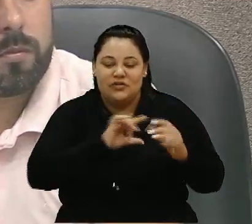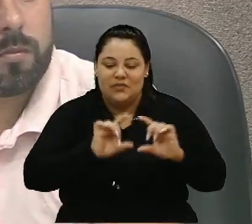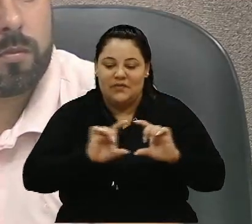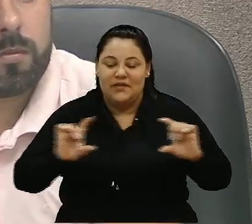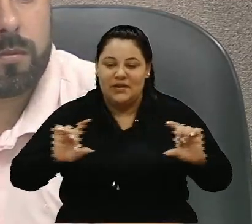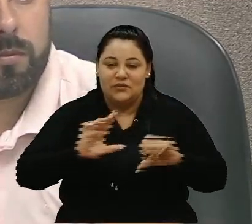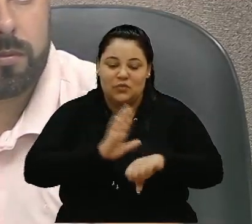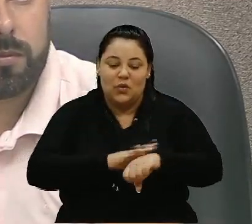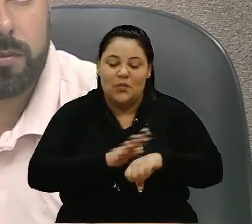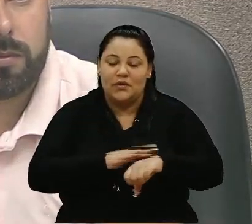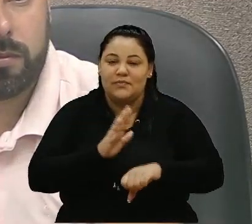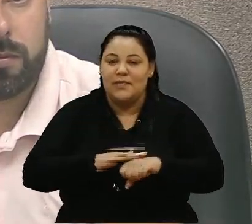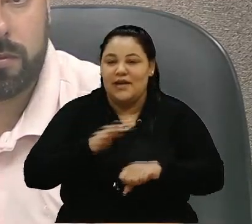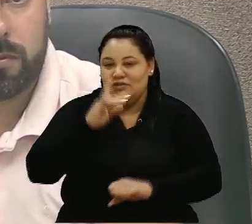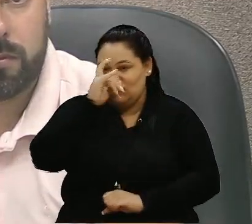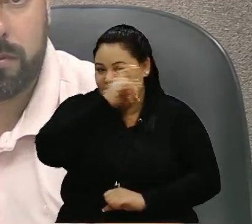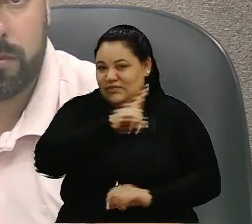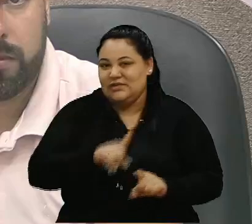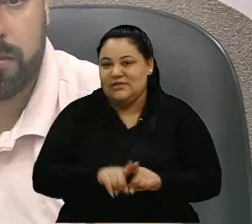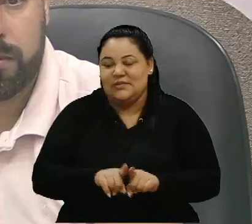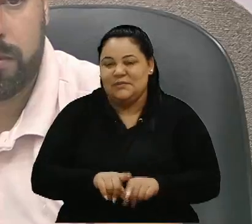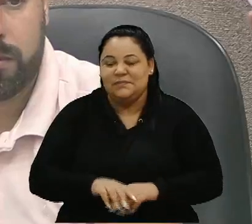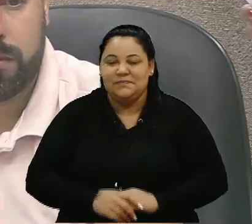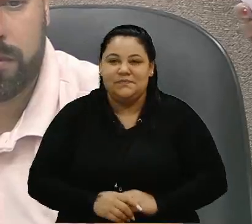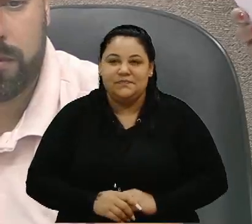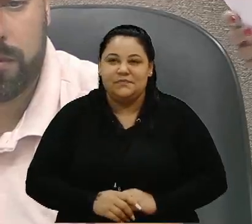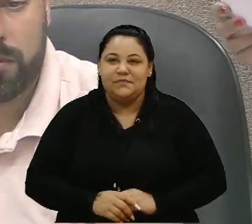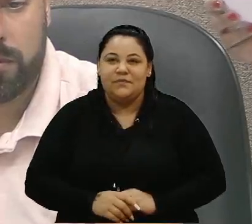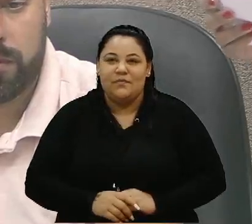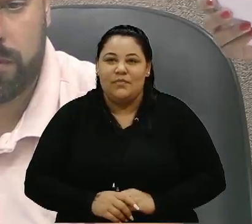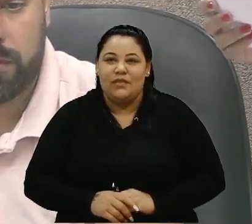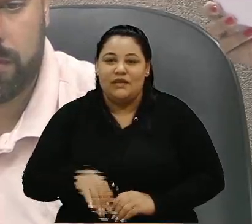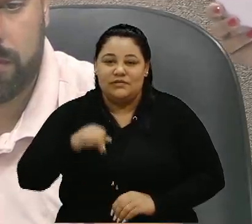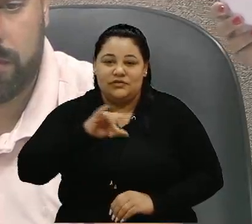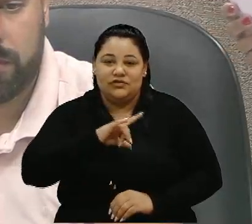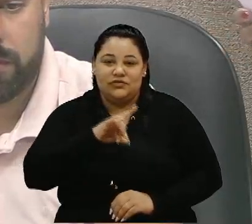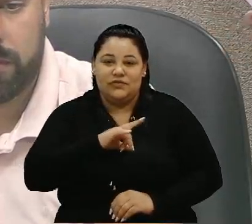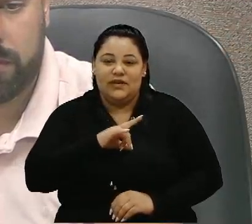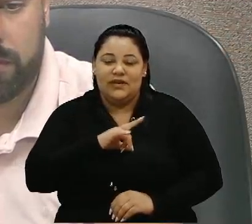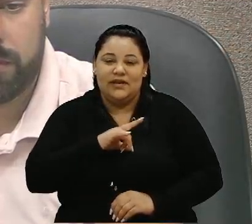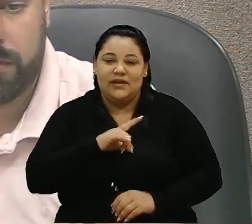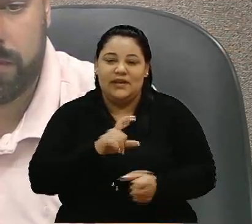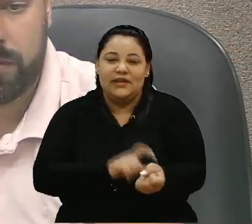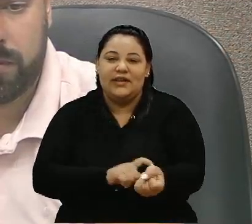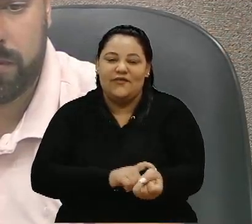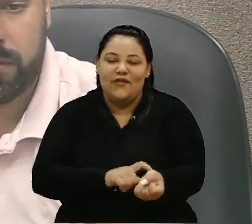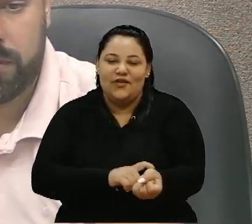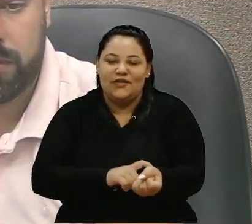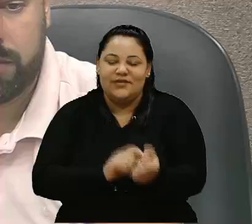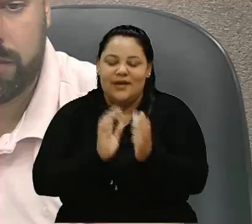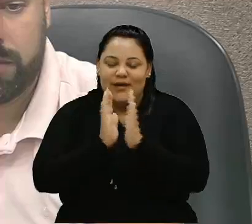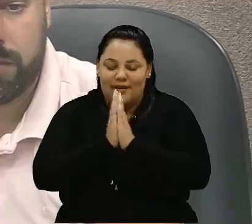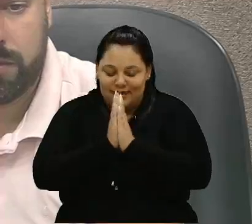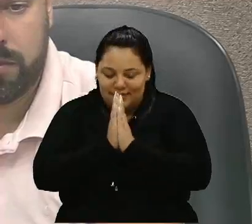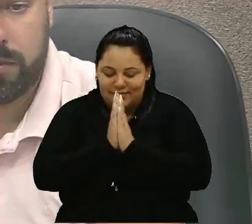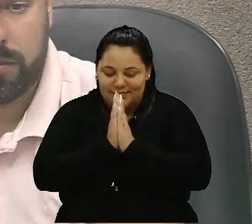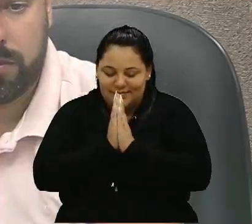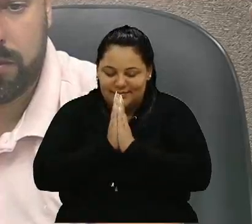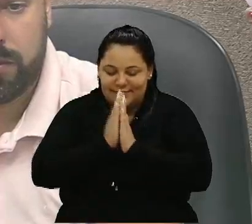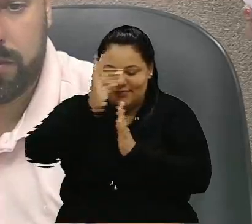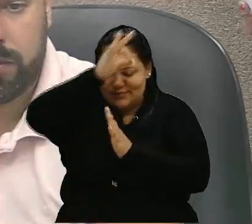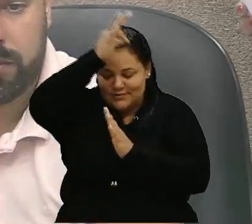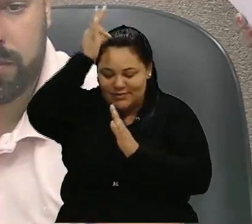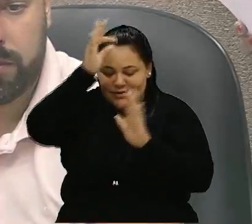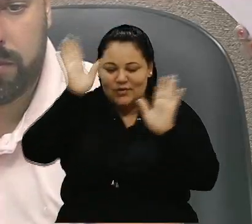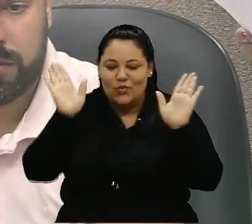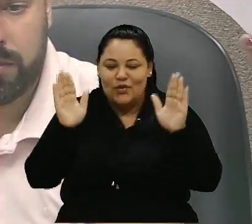os momentos de dificuldade: quando estiver apreensivo e com medo de algo, reza o santo anjo que ele vai te ajudar a superar todas as